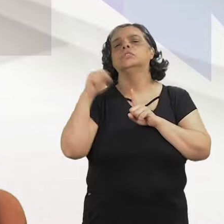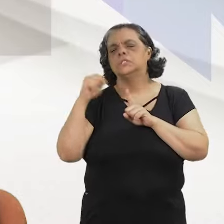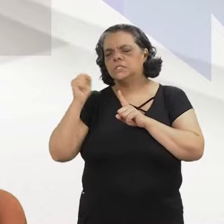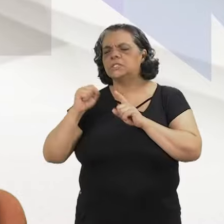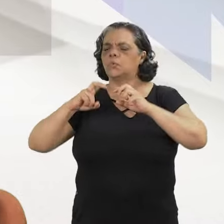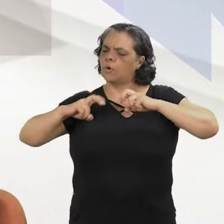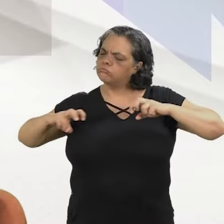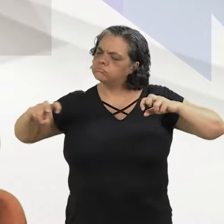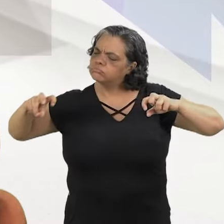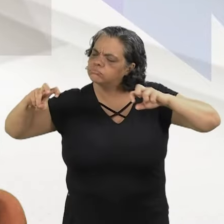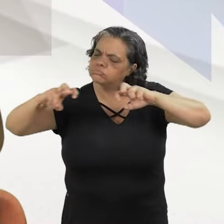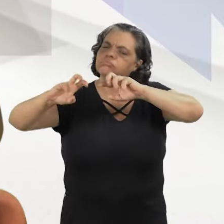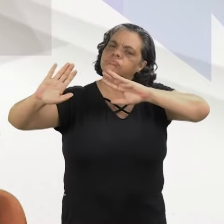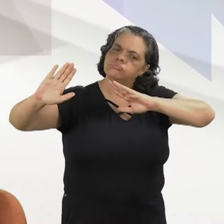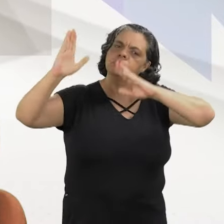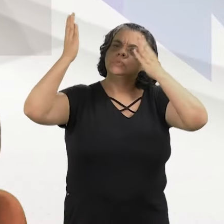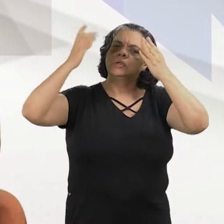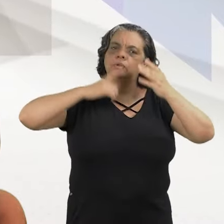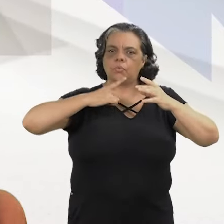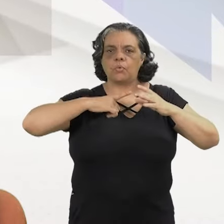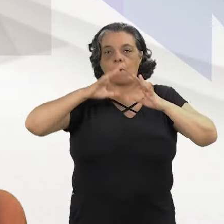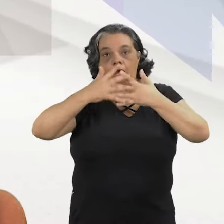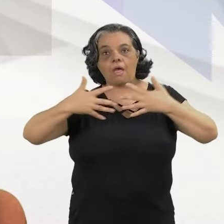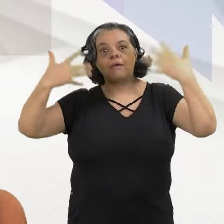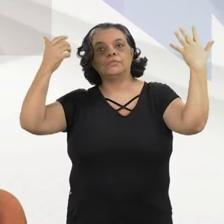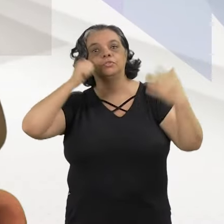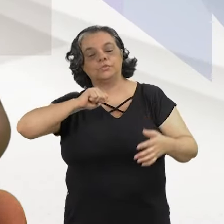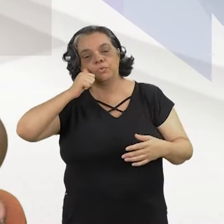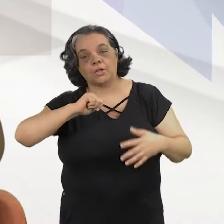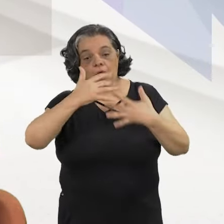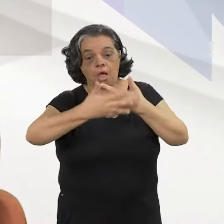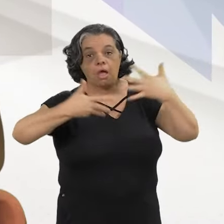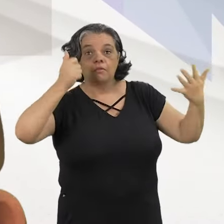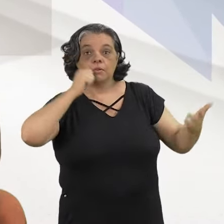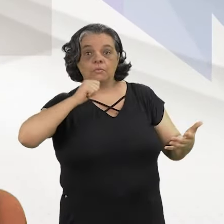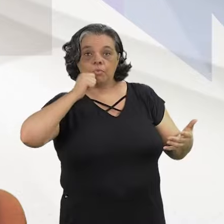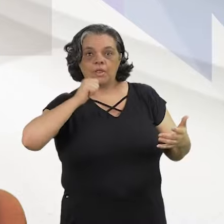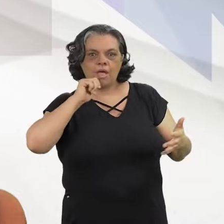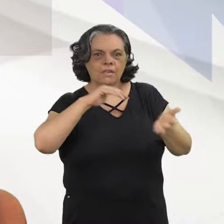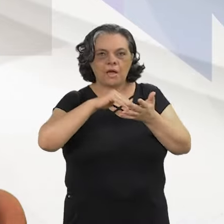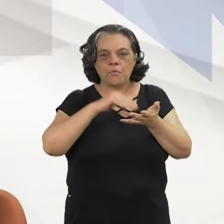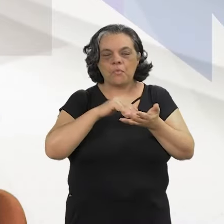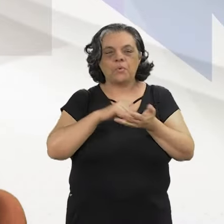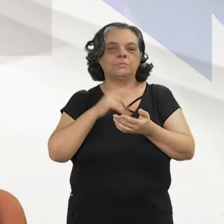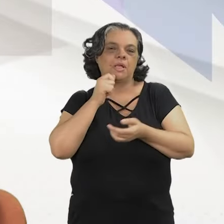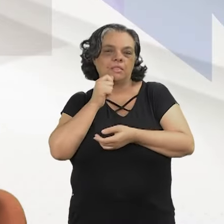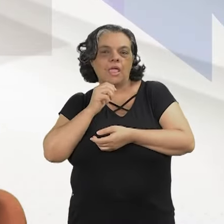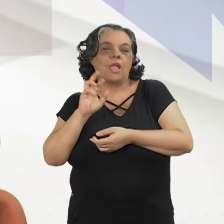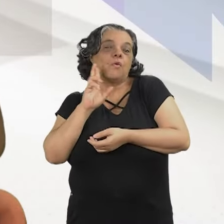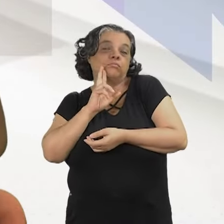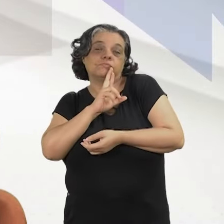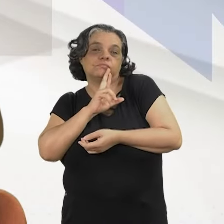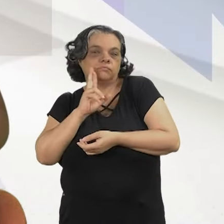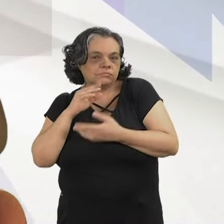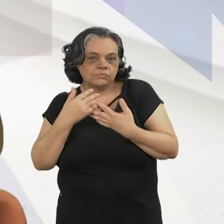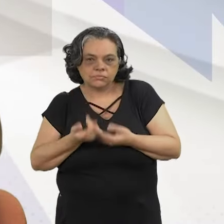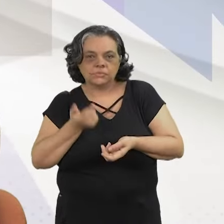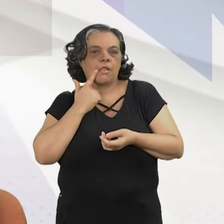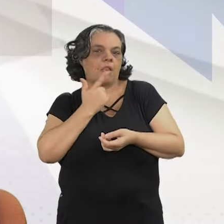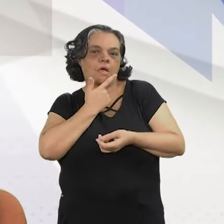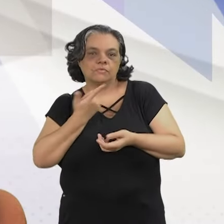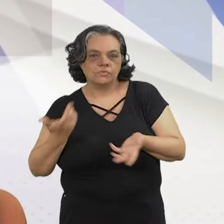e sim uma confraternização feita acontece com a rede de mulheres a última rede de mulheres do ano tem um jantarzinho lá para vocês